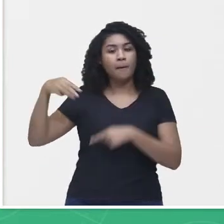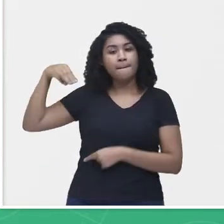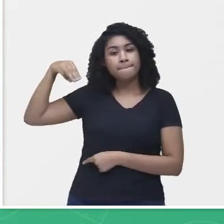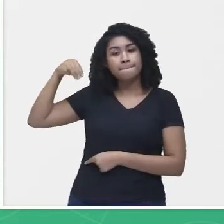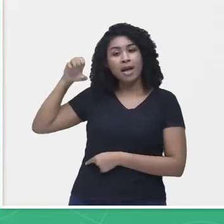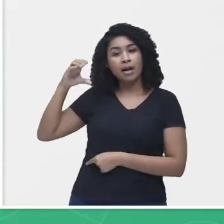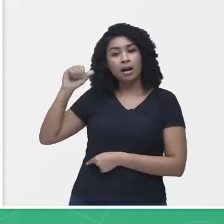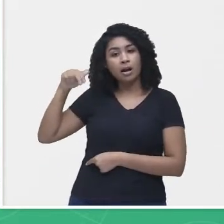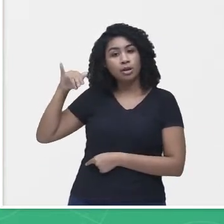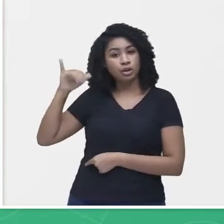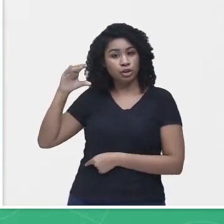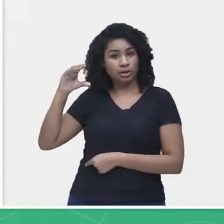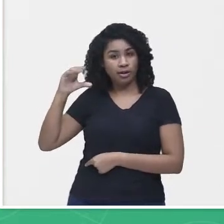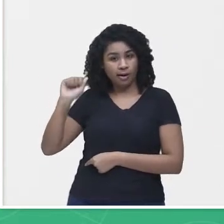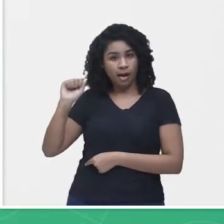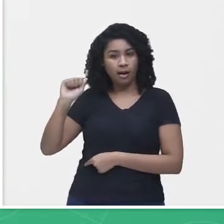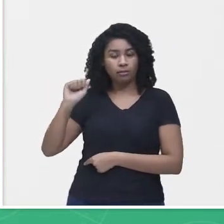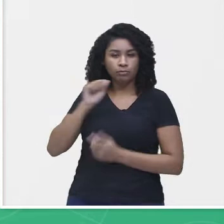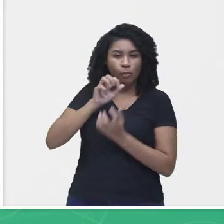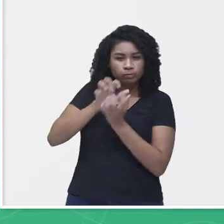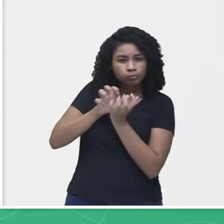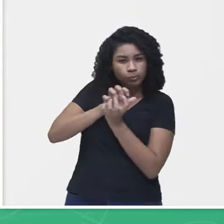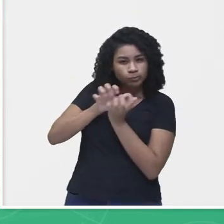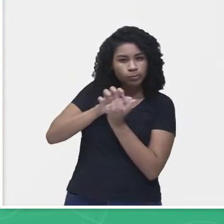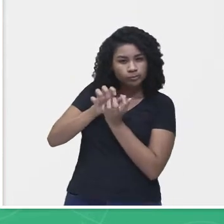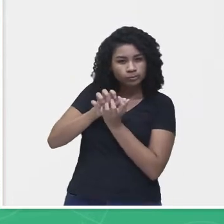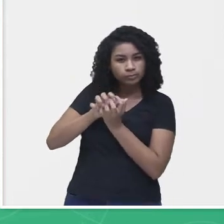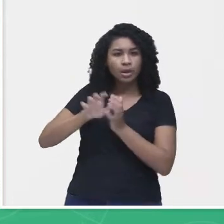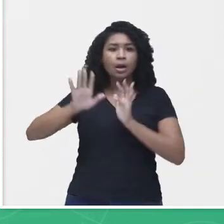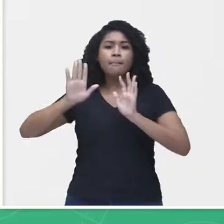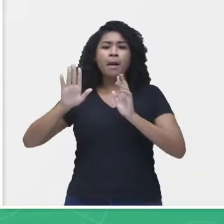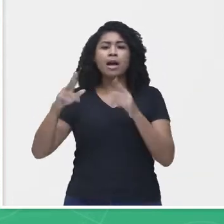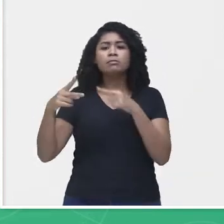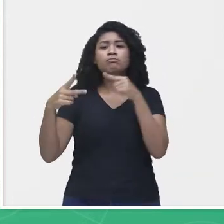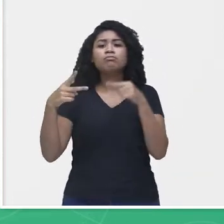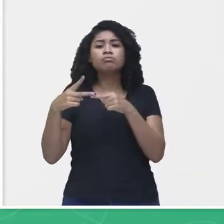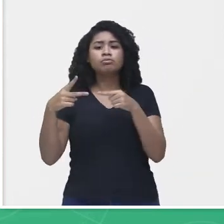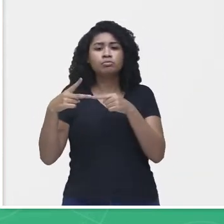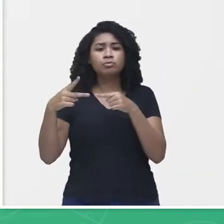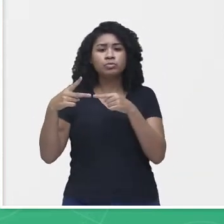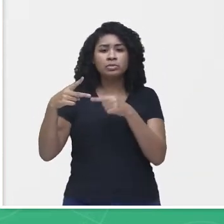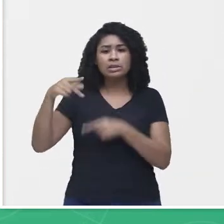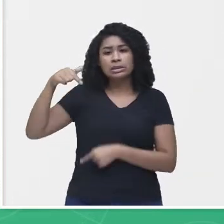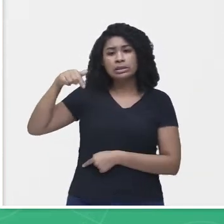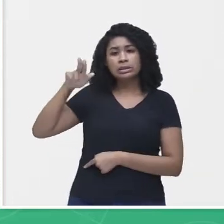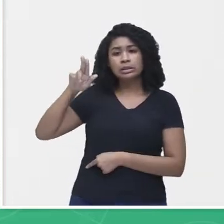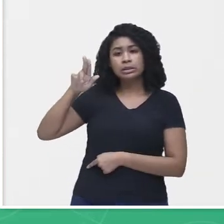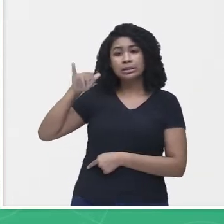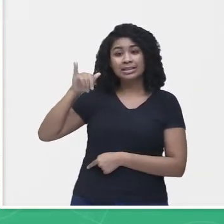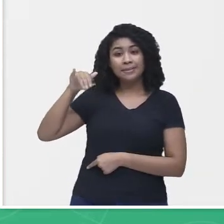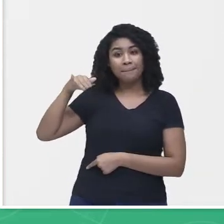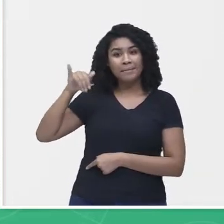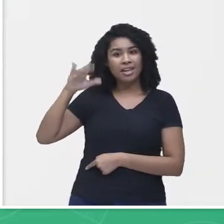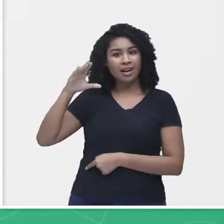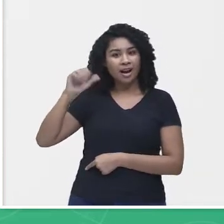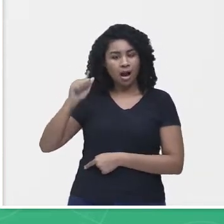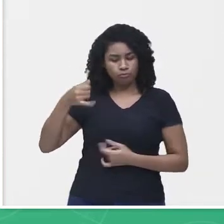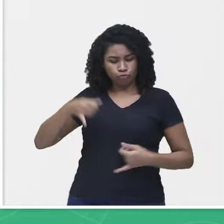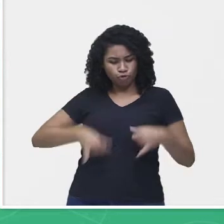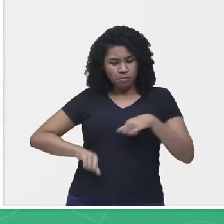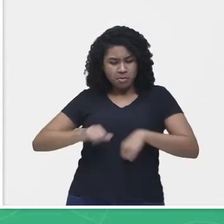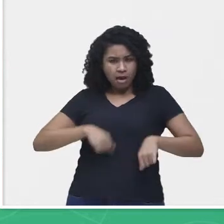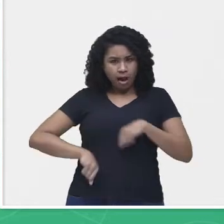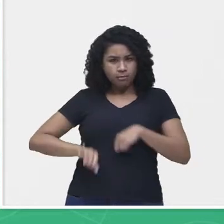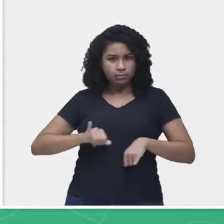de enzimas, eu estou falando de digestão química. Então, pela digestão química, os alimentos são decompostos em